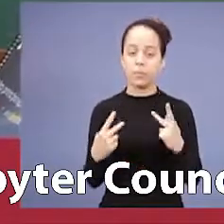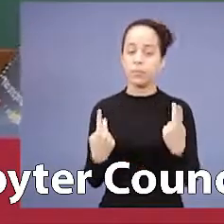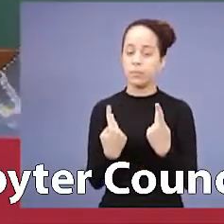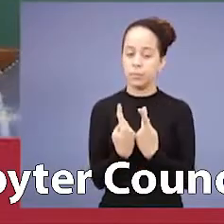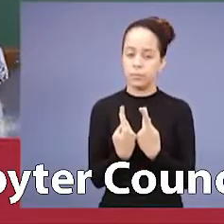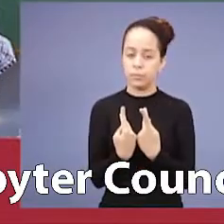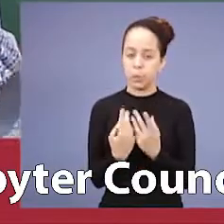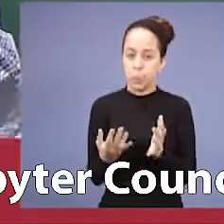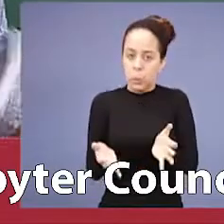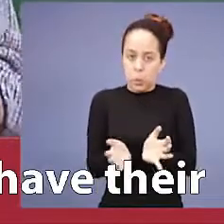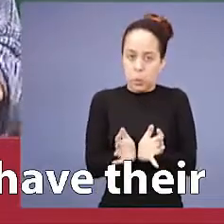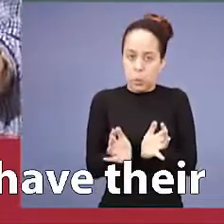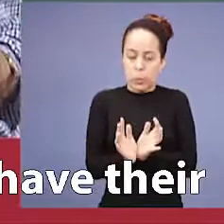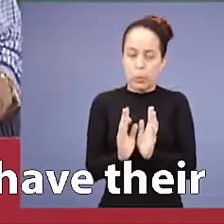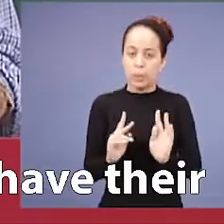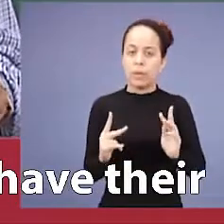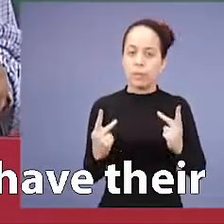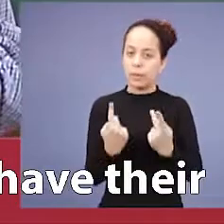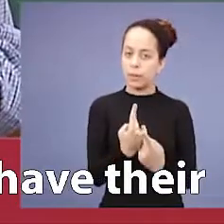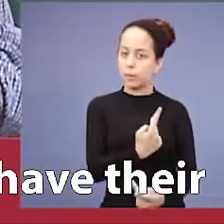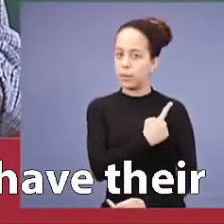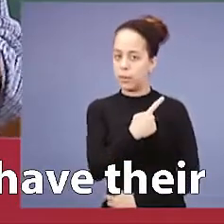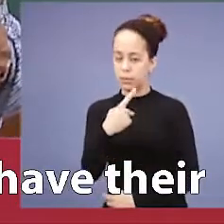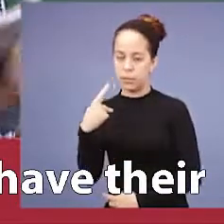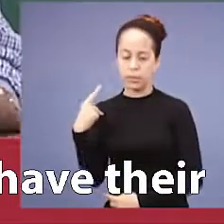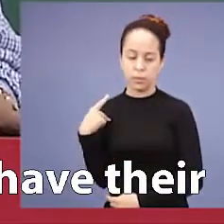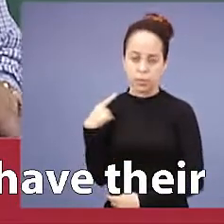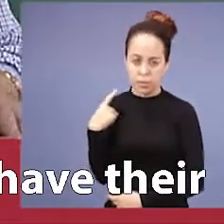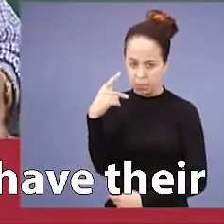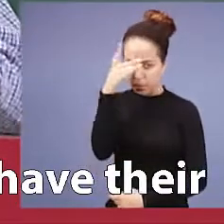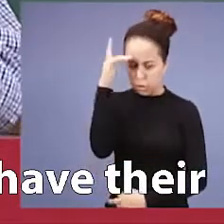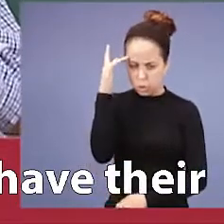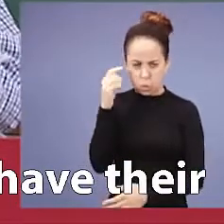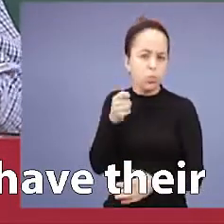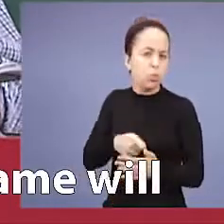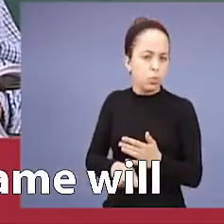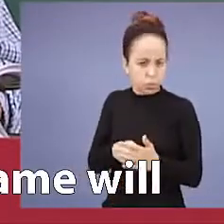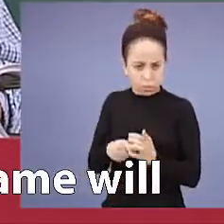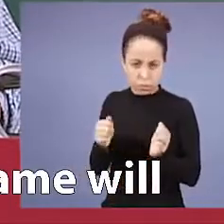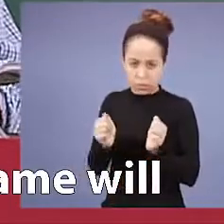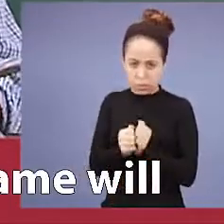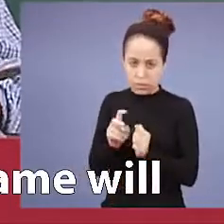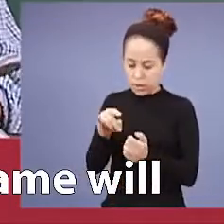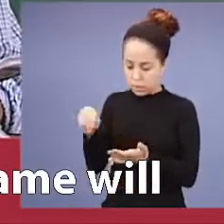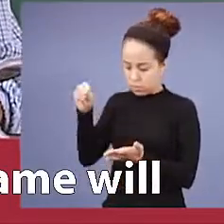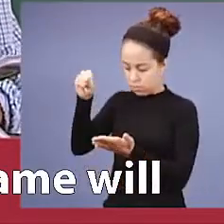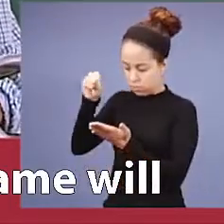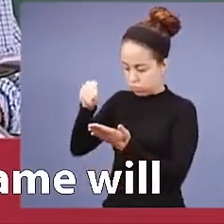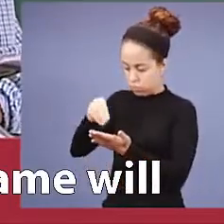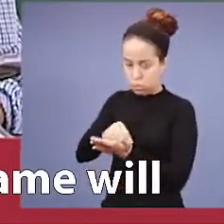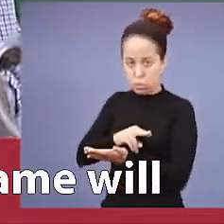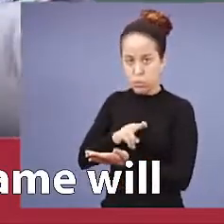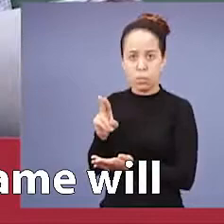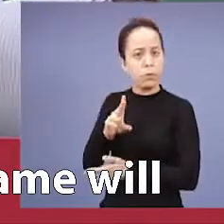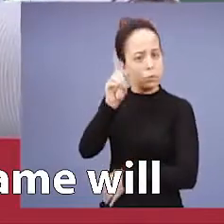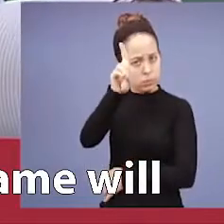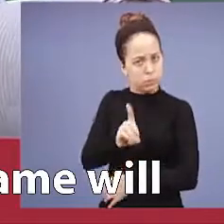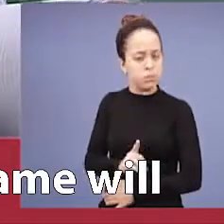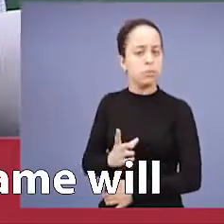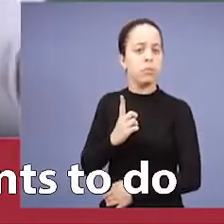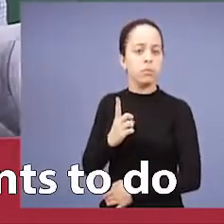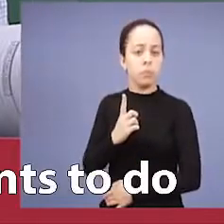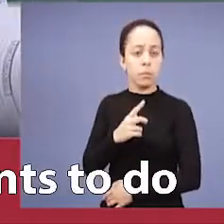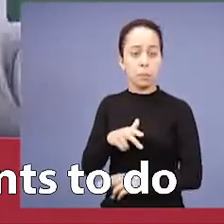conselho presbiteral aqueles que têm lutado conosco eles terão seus nomes aqui que é de direito e